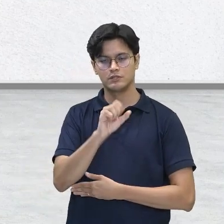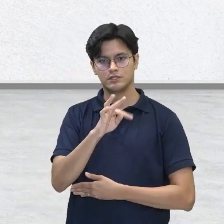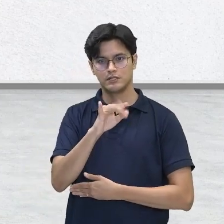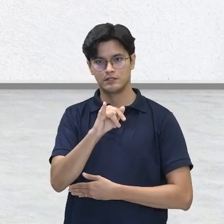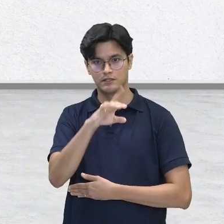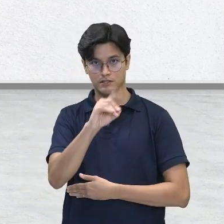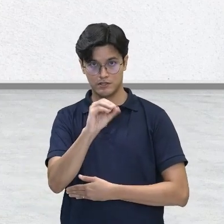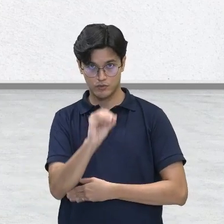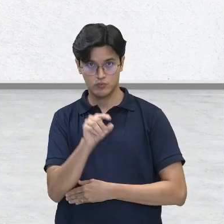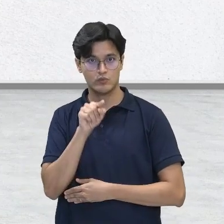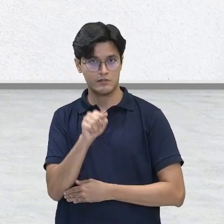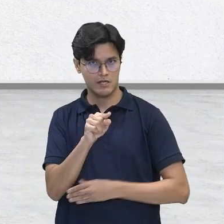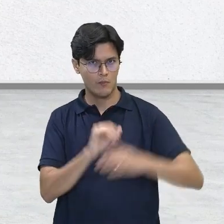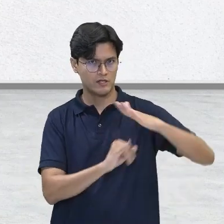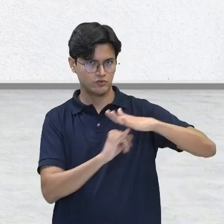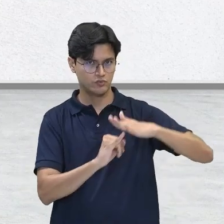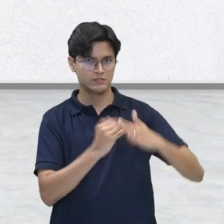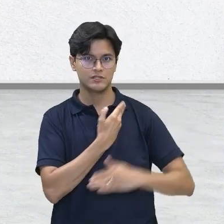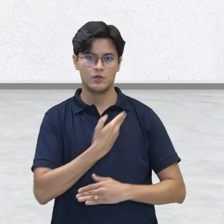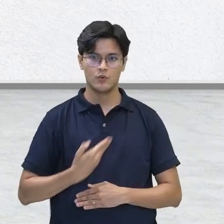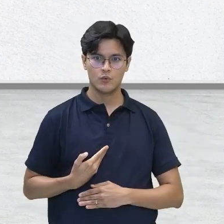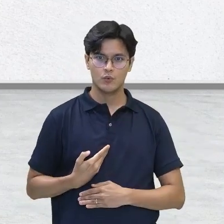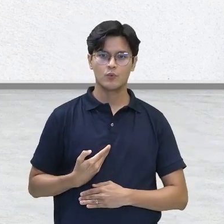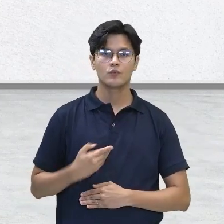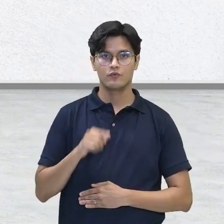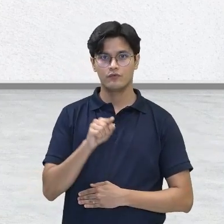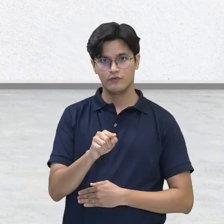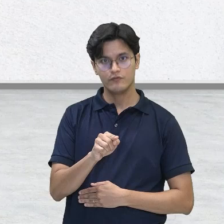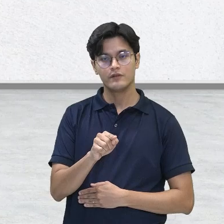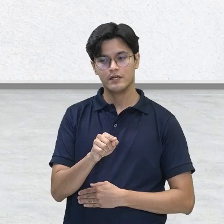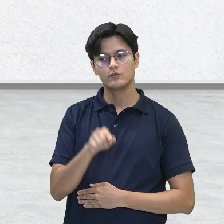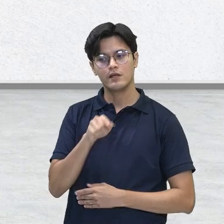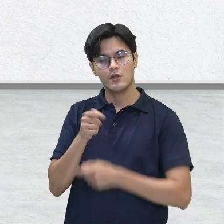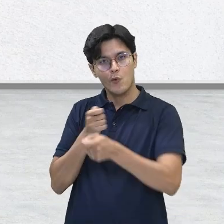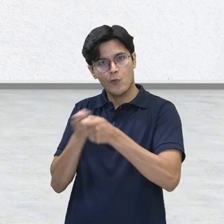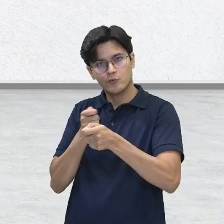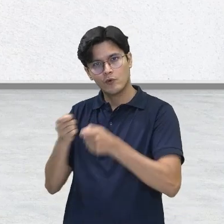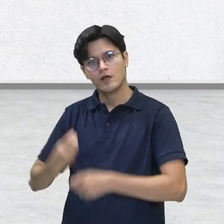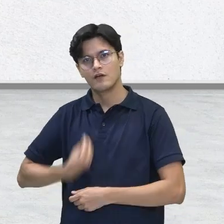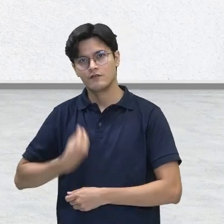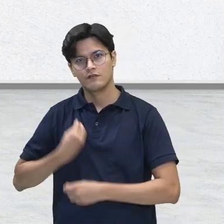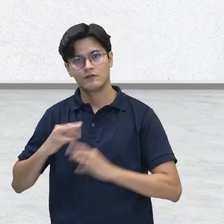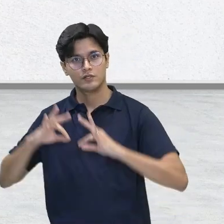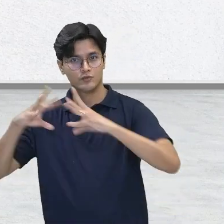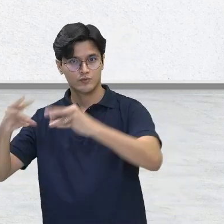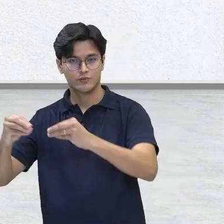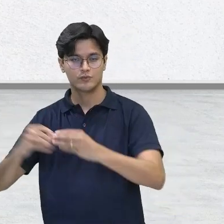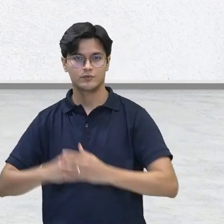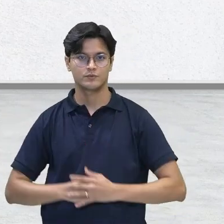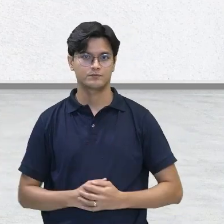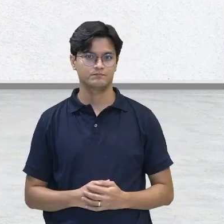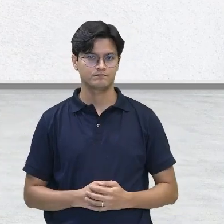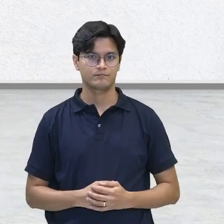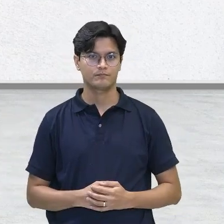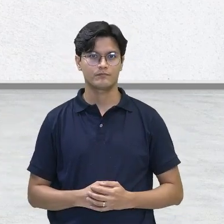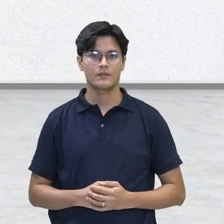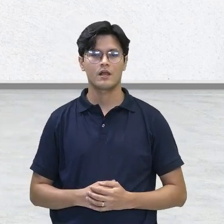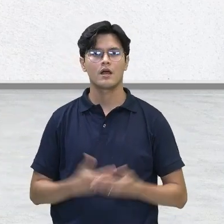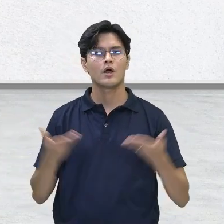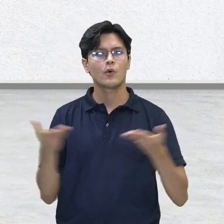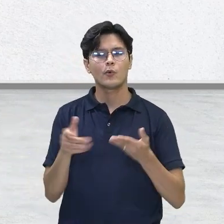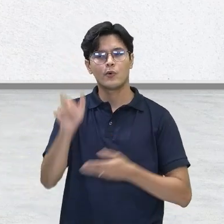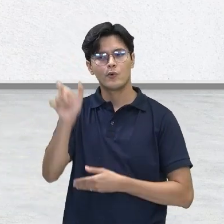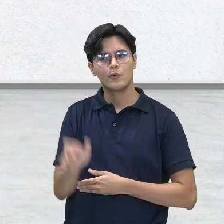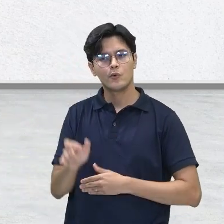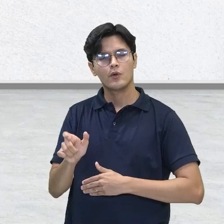a vida de cada um, para esse ser chamado Estado, que vai então regular a vida de todos. E Locke, como é que Locke vê a questão